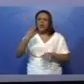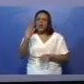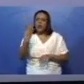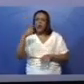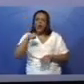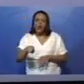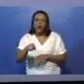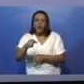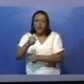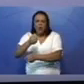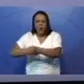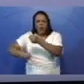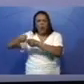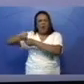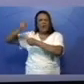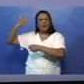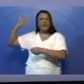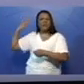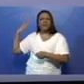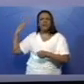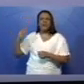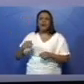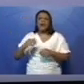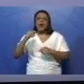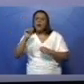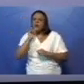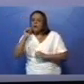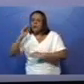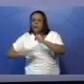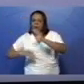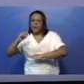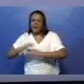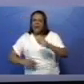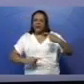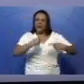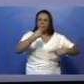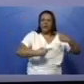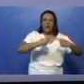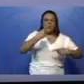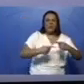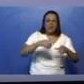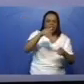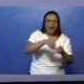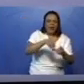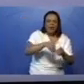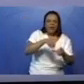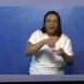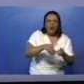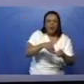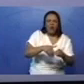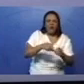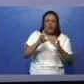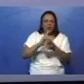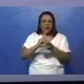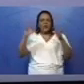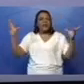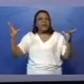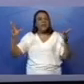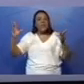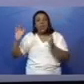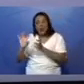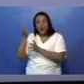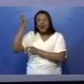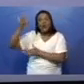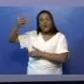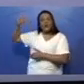práticas políticas, como por exemplo a democracia, o voto, Senado, vieram dessa época. A literatura,